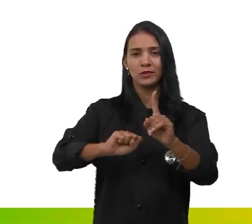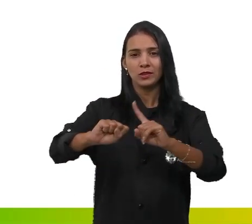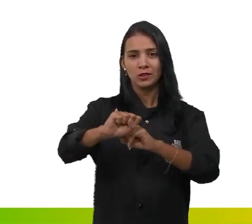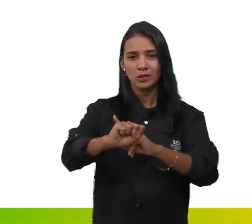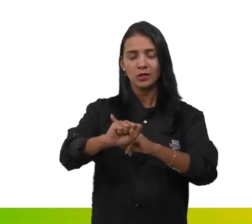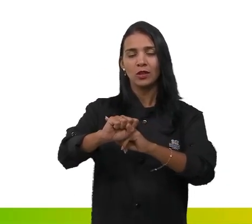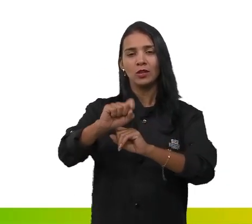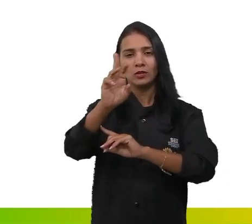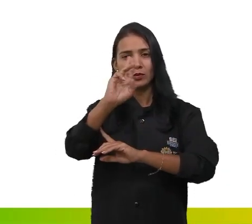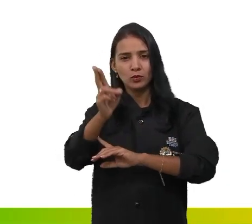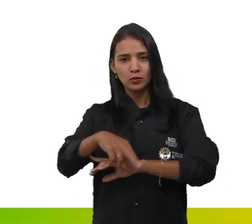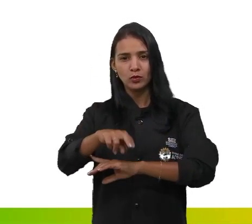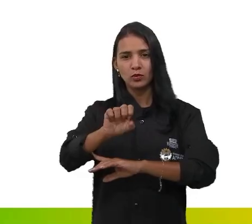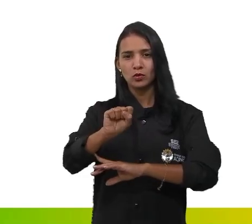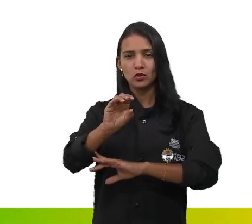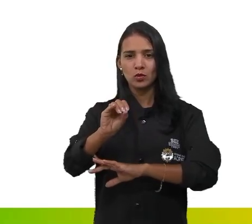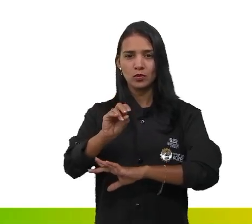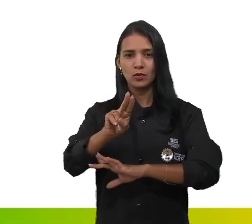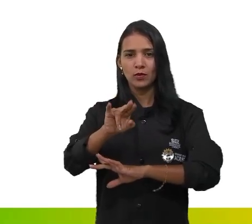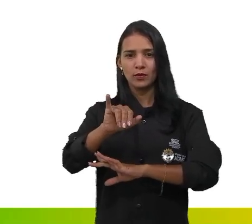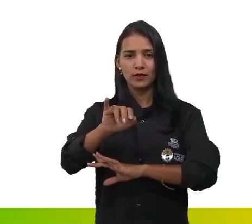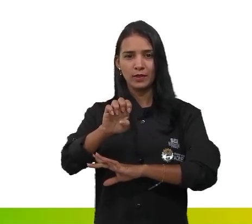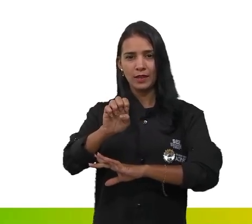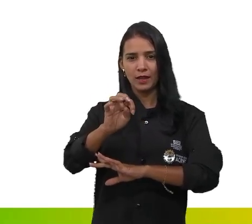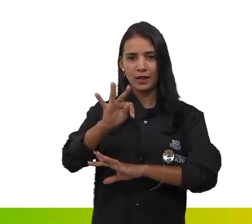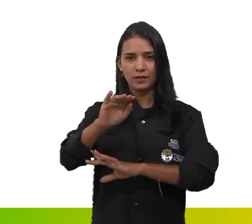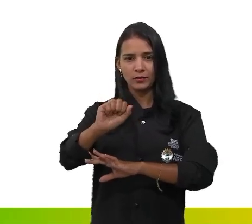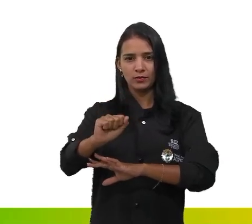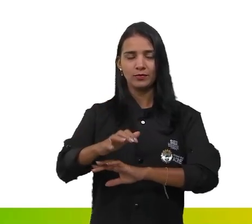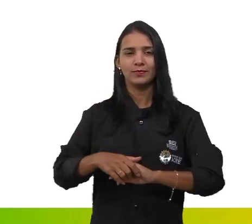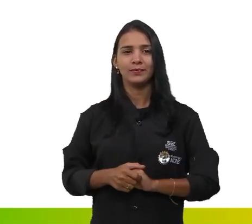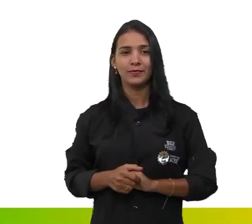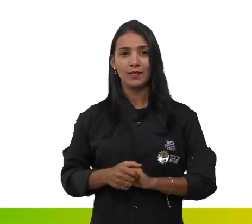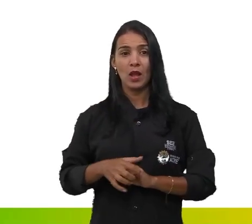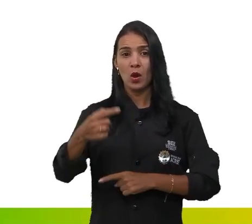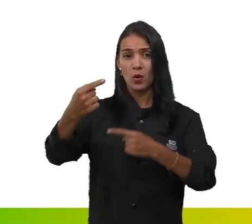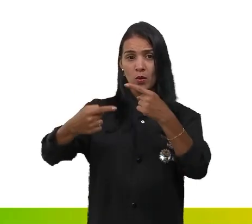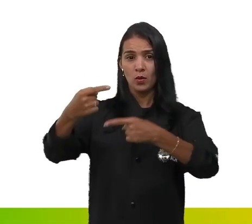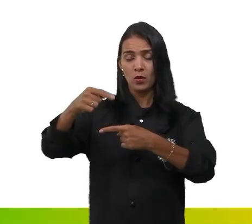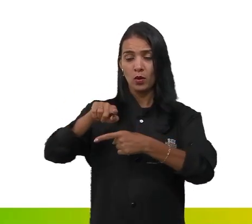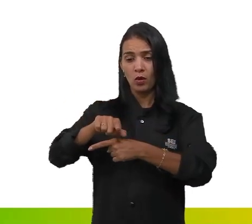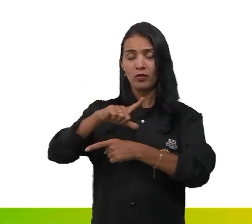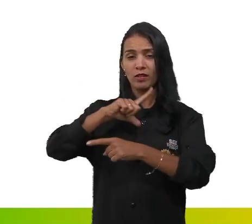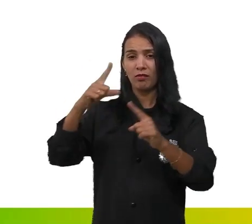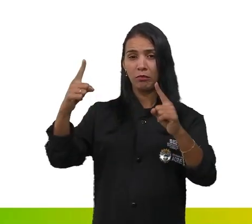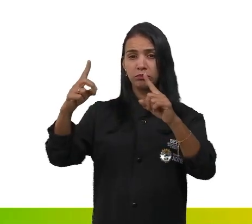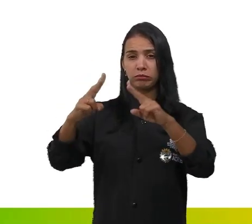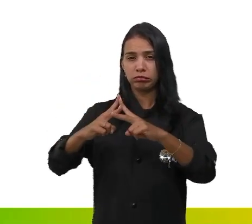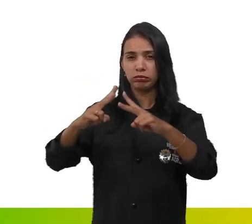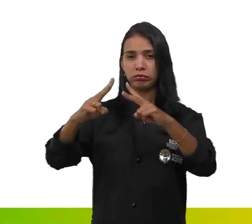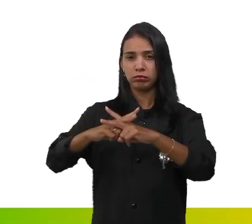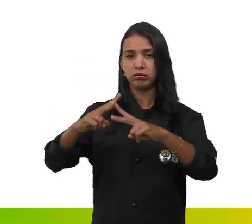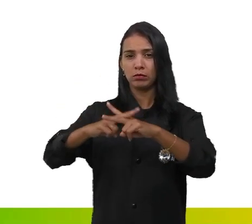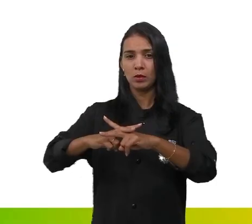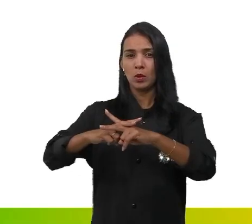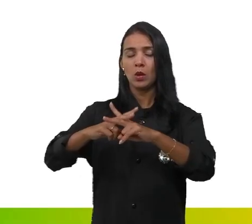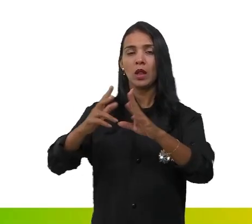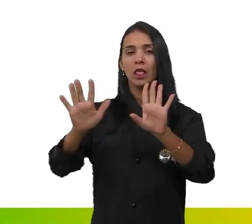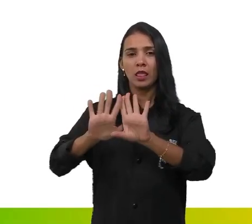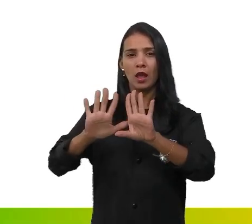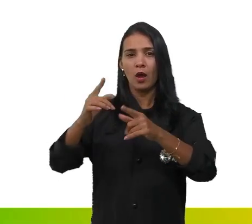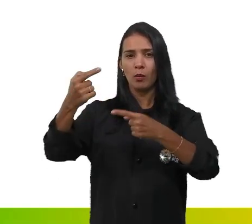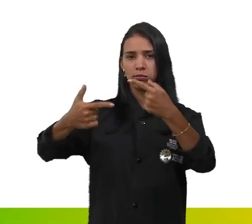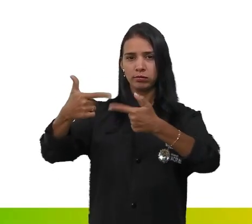questão aí desse período. Esse conflito não envolveu combates diretos entre as potências, mas